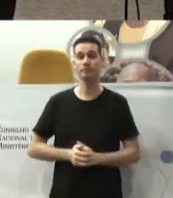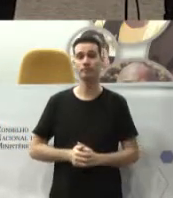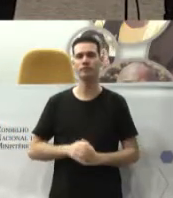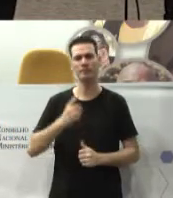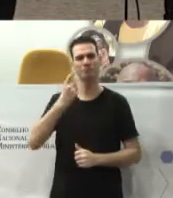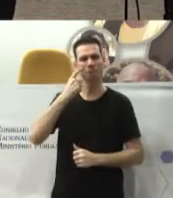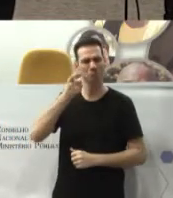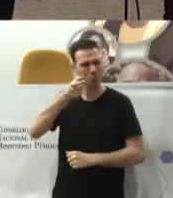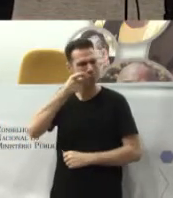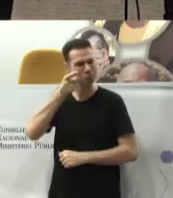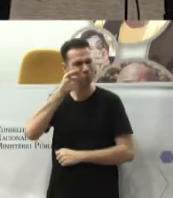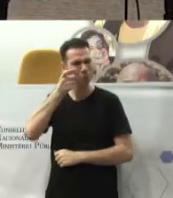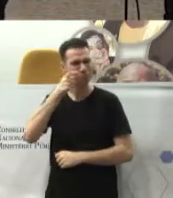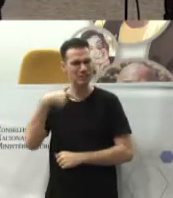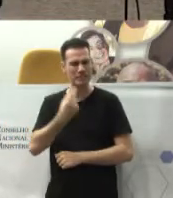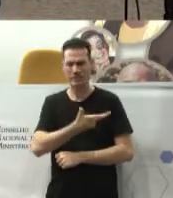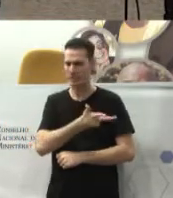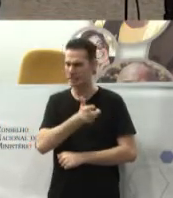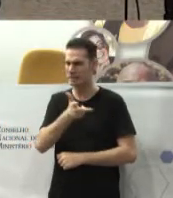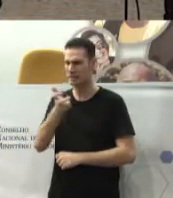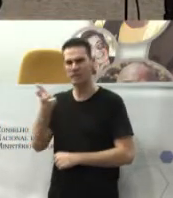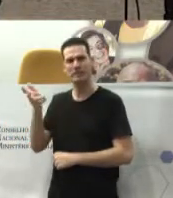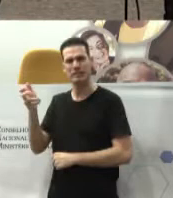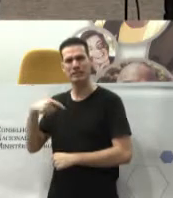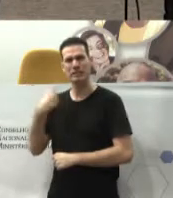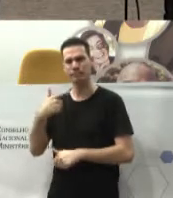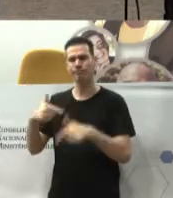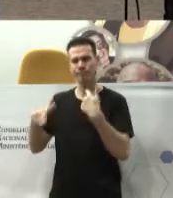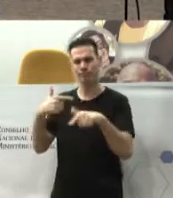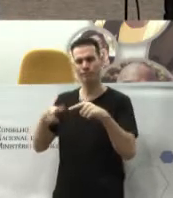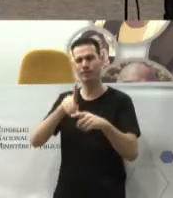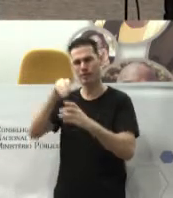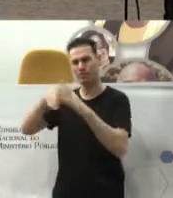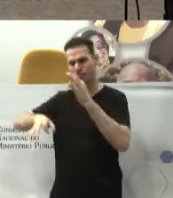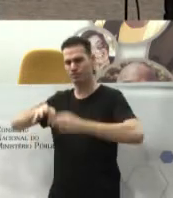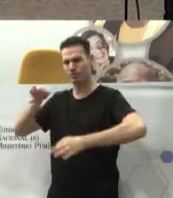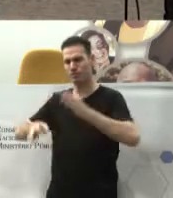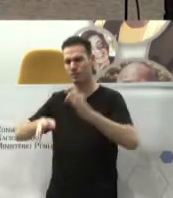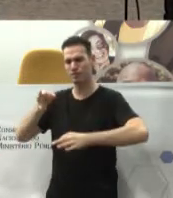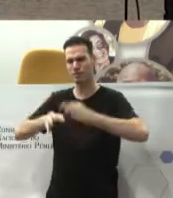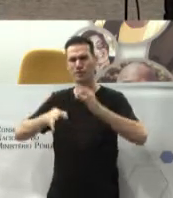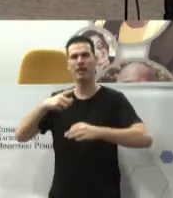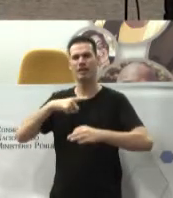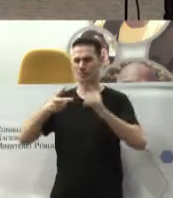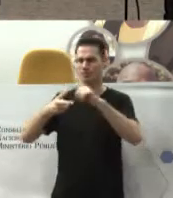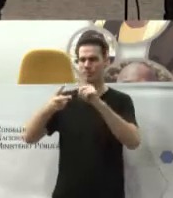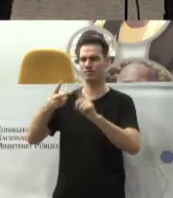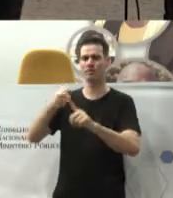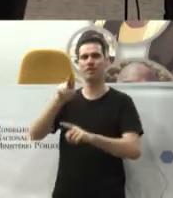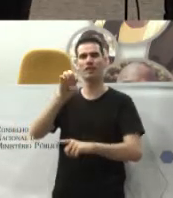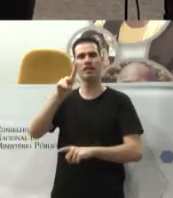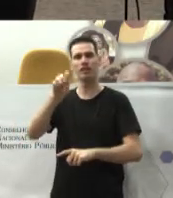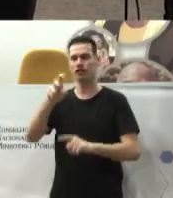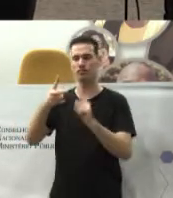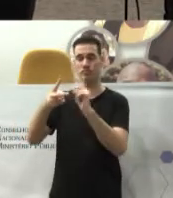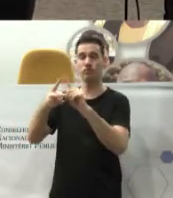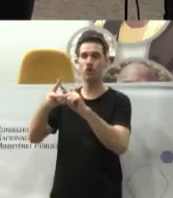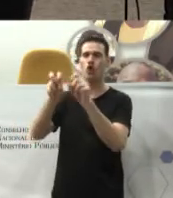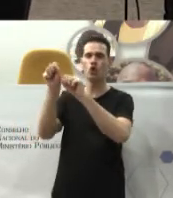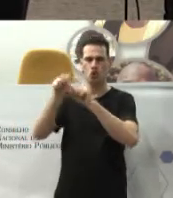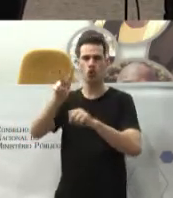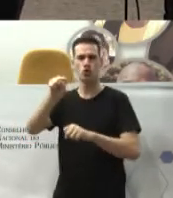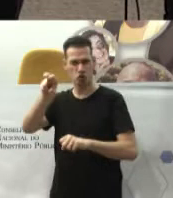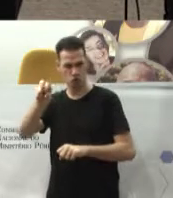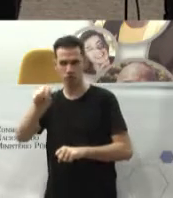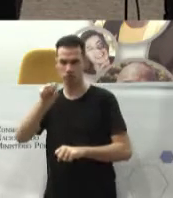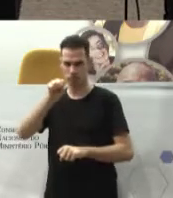coisa interessante que nós percebemos, e a gente trabalha muito com isso na judicialização, que há duas redes que existem no SUS. A rede do SUS, conformada,